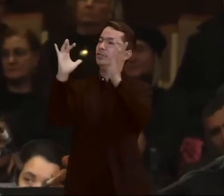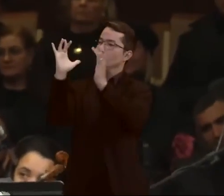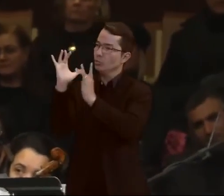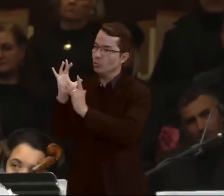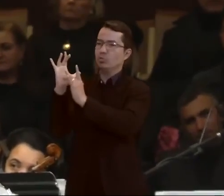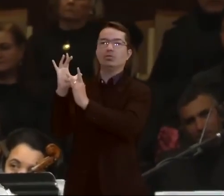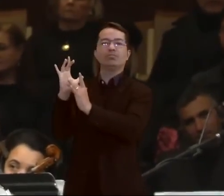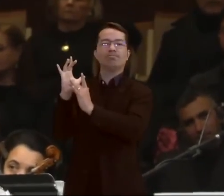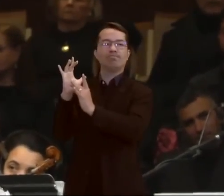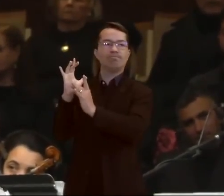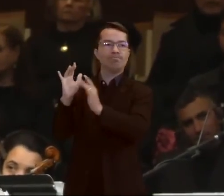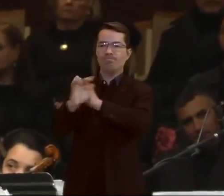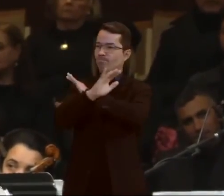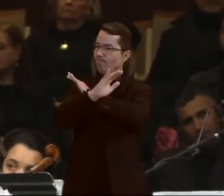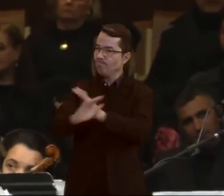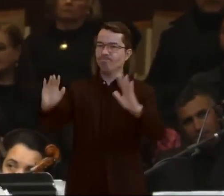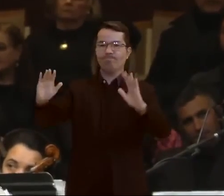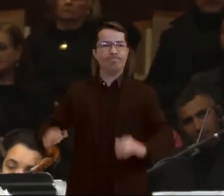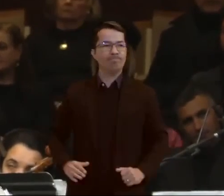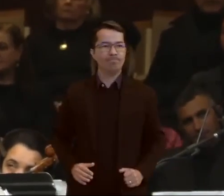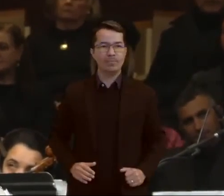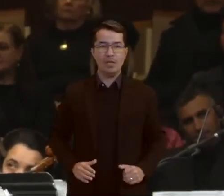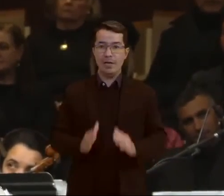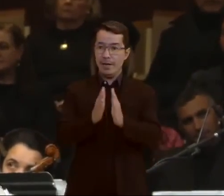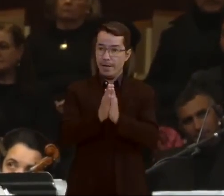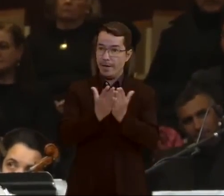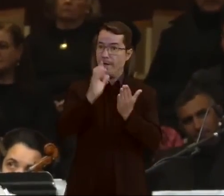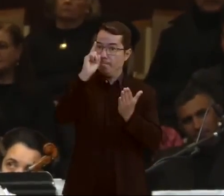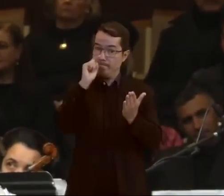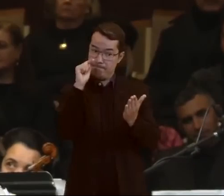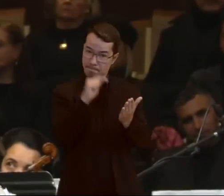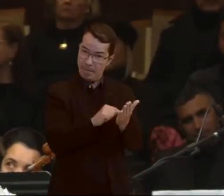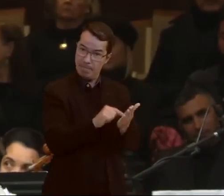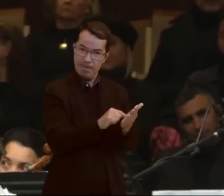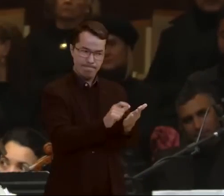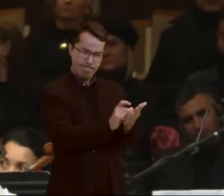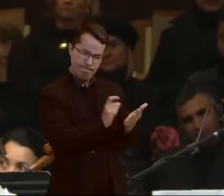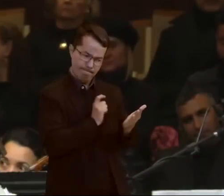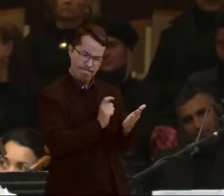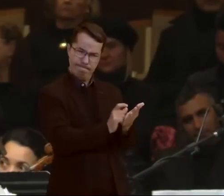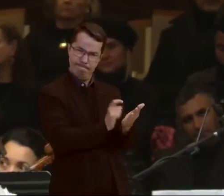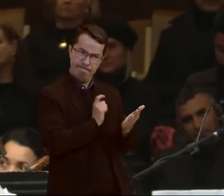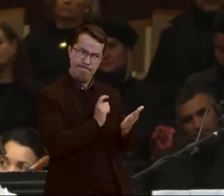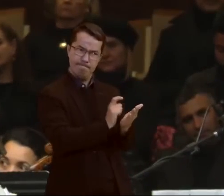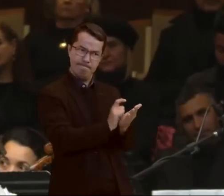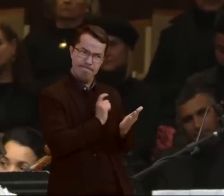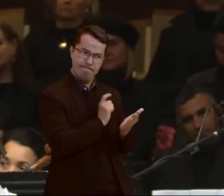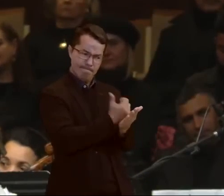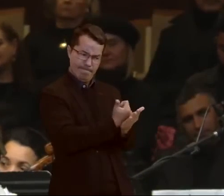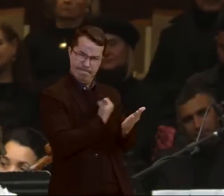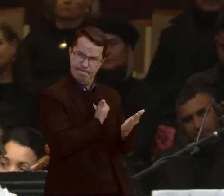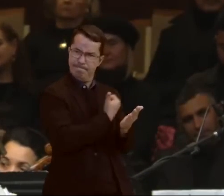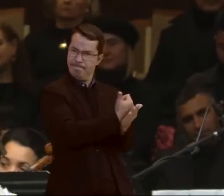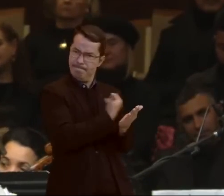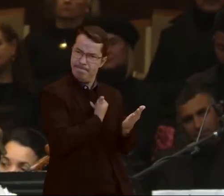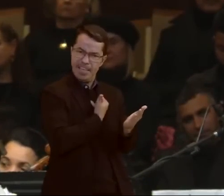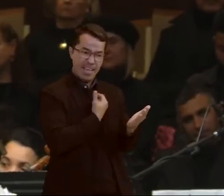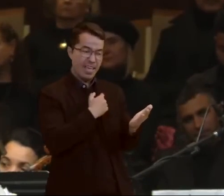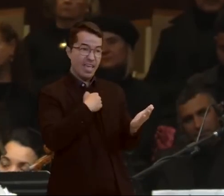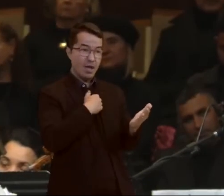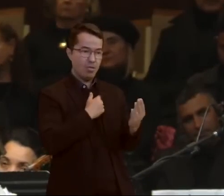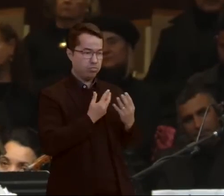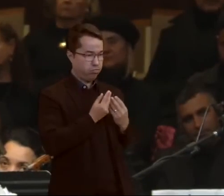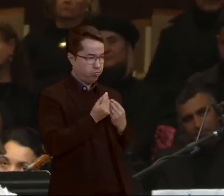flexível na palavra, no sentido que a palavra me modifique, mas inflexível com os ventos que me empurram de lá para